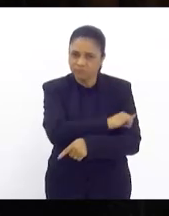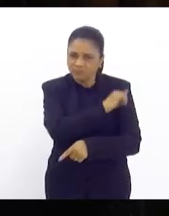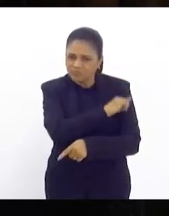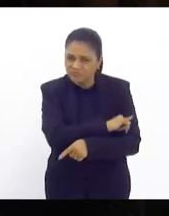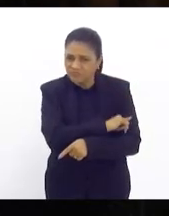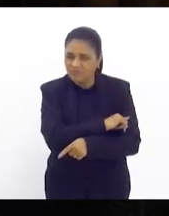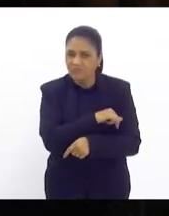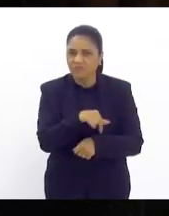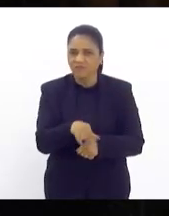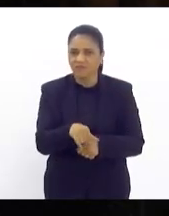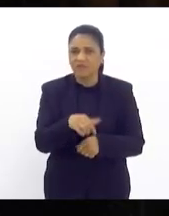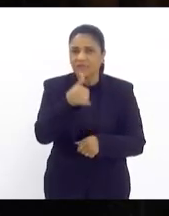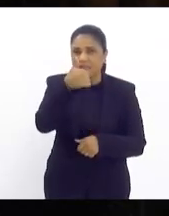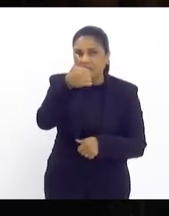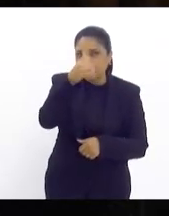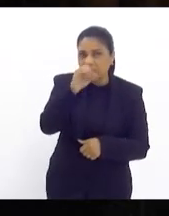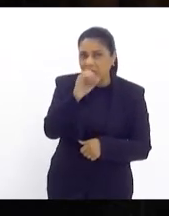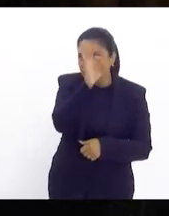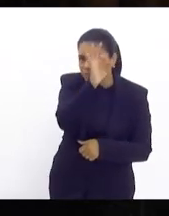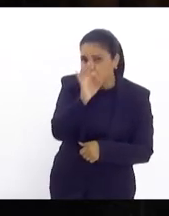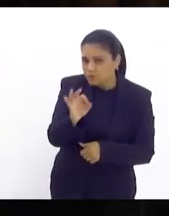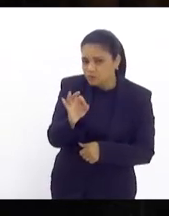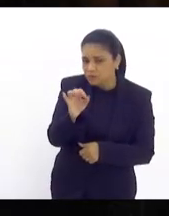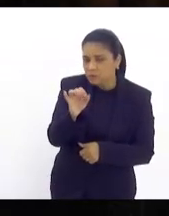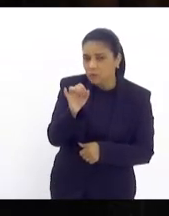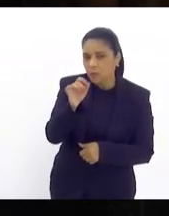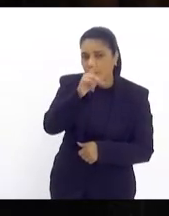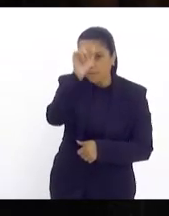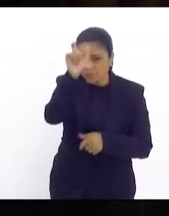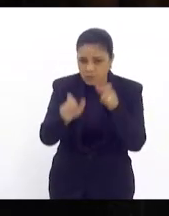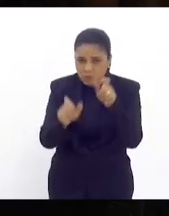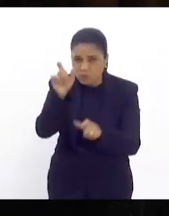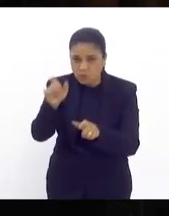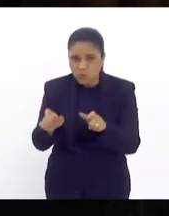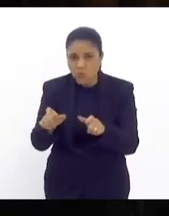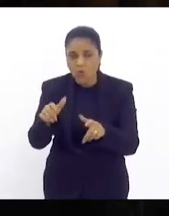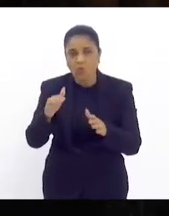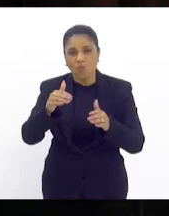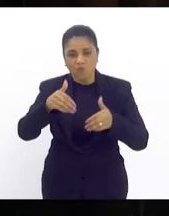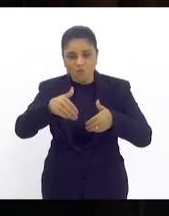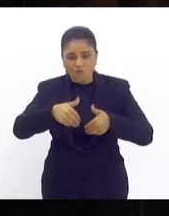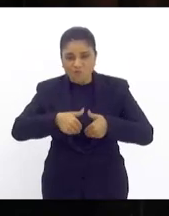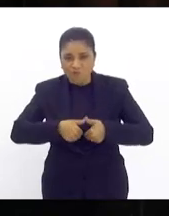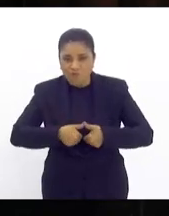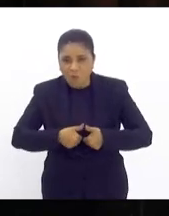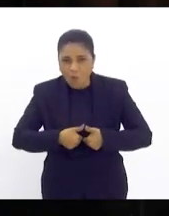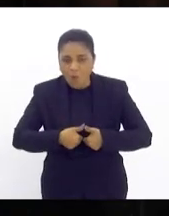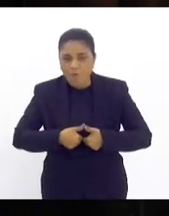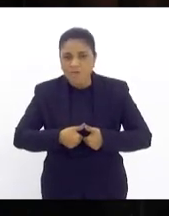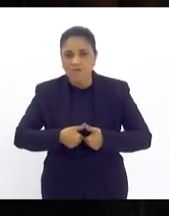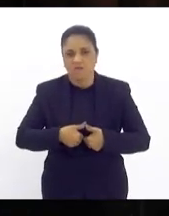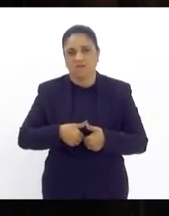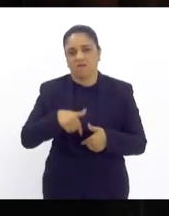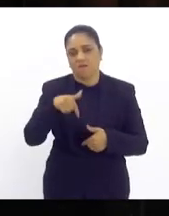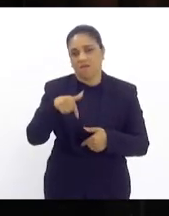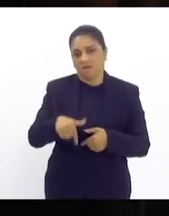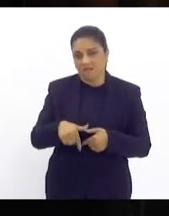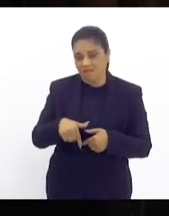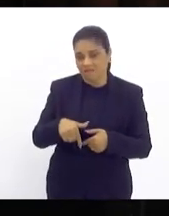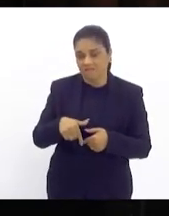tem 10% das pessoas que passam fome nesse país é esse Rio de Janeiro